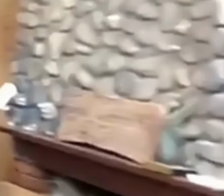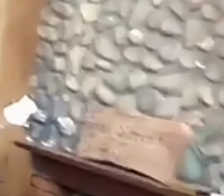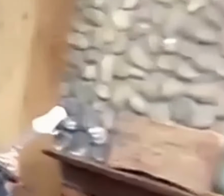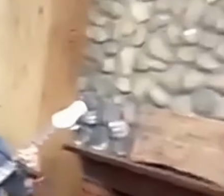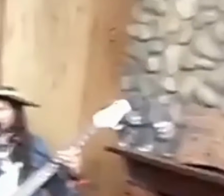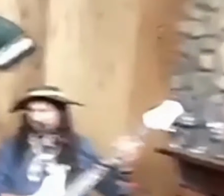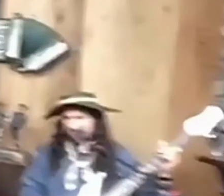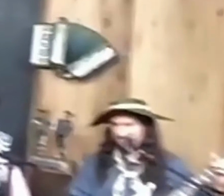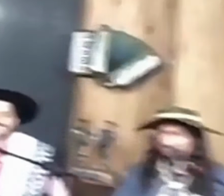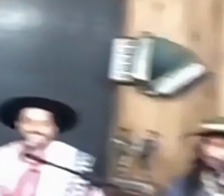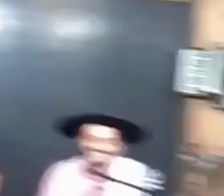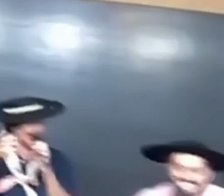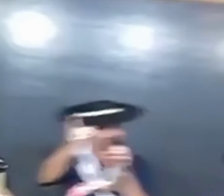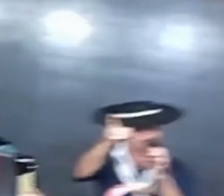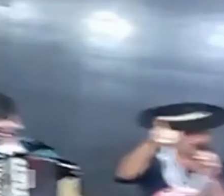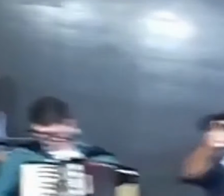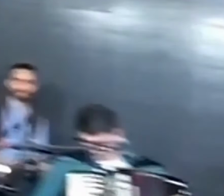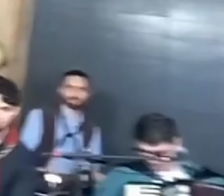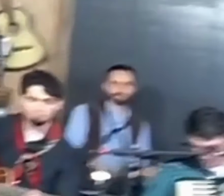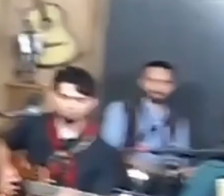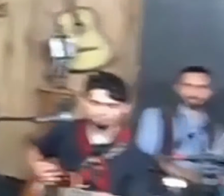Que é, tá?